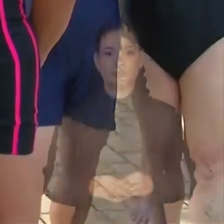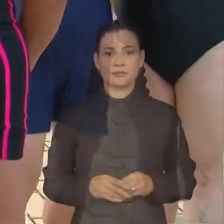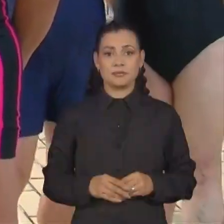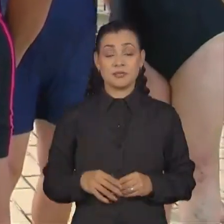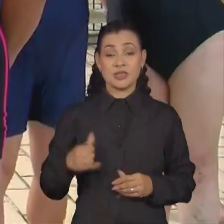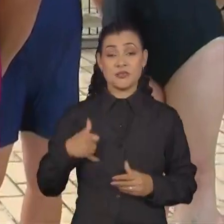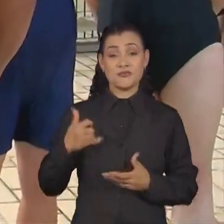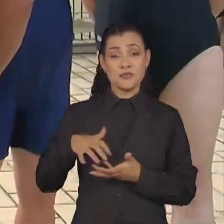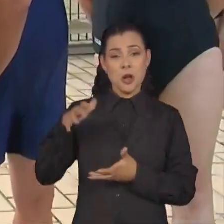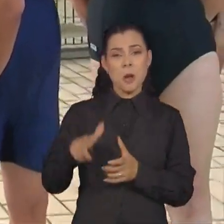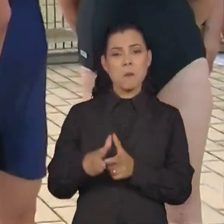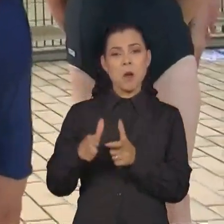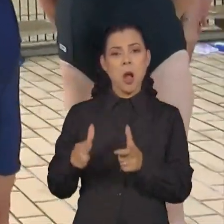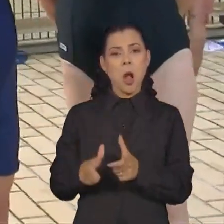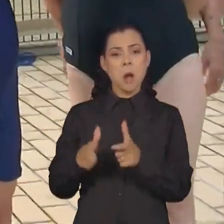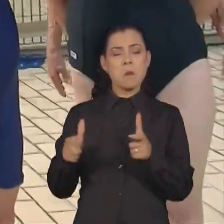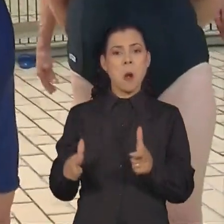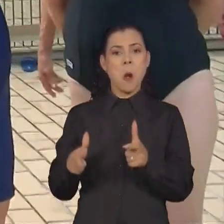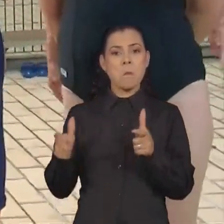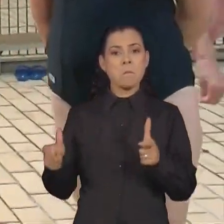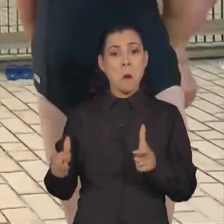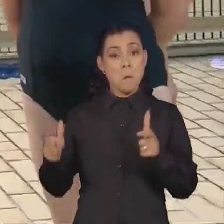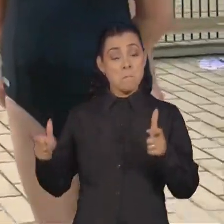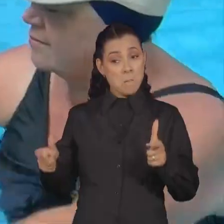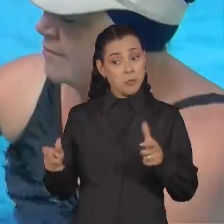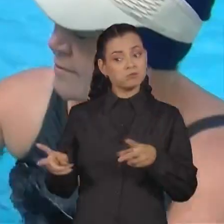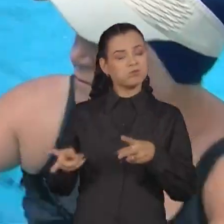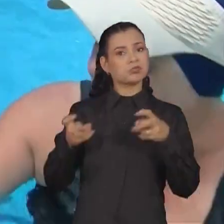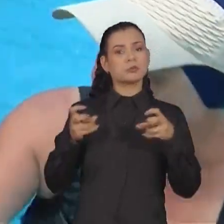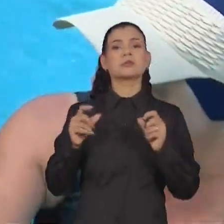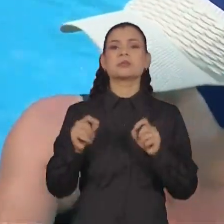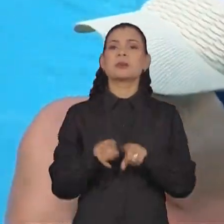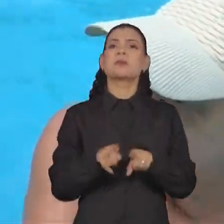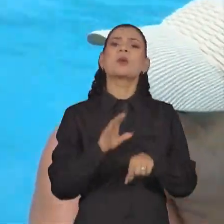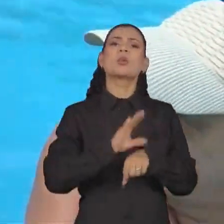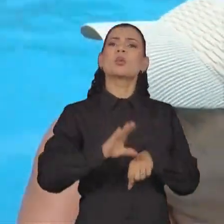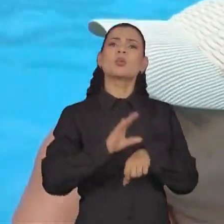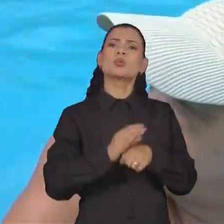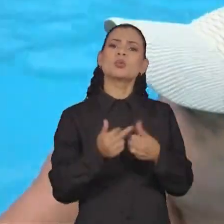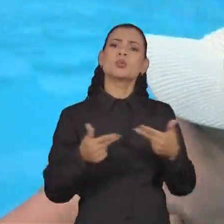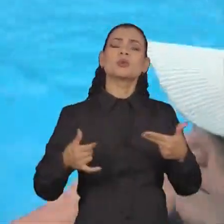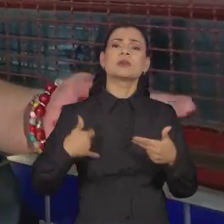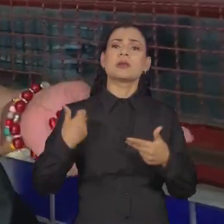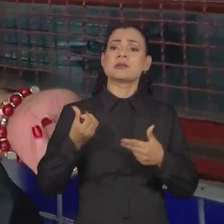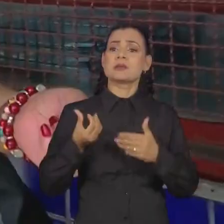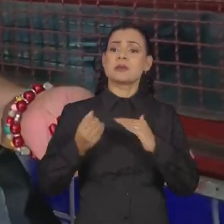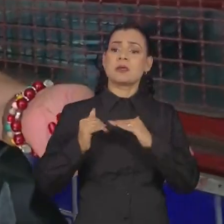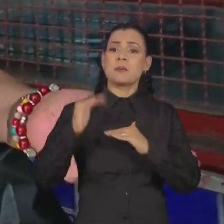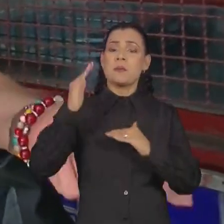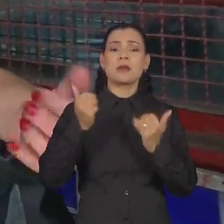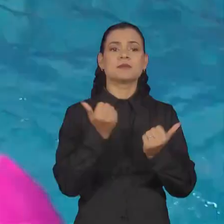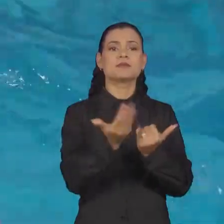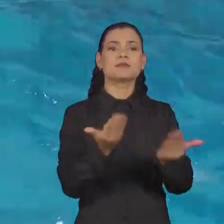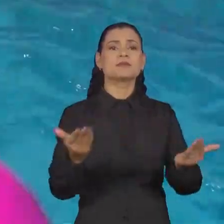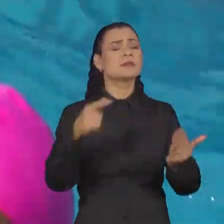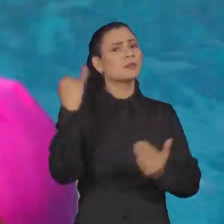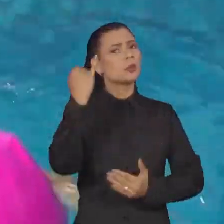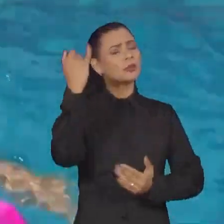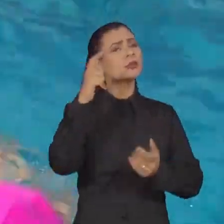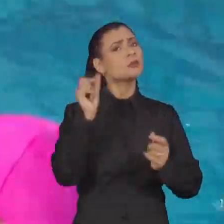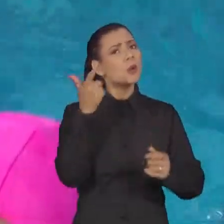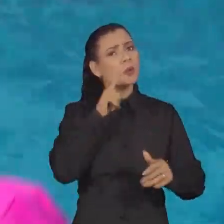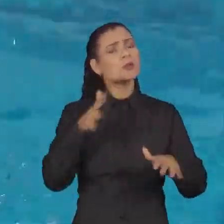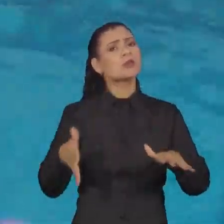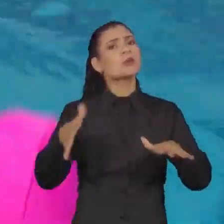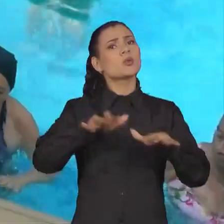Diante do envelhecimento crescente da população, a oferta de cursos para pessoas com mais de 60 anos é essencial para garantir